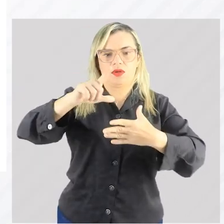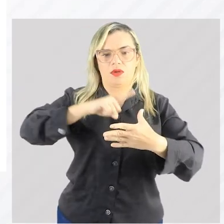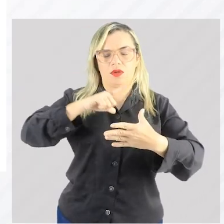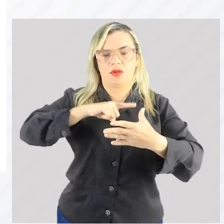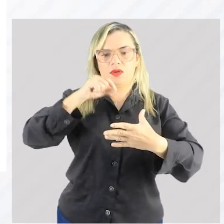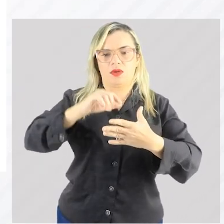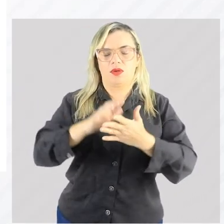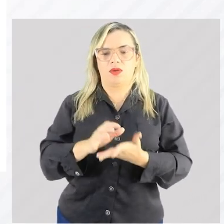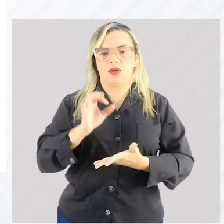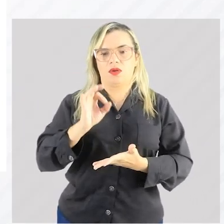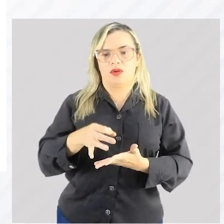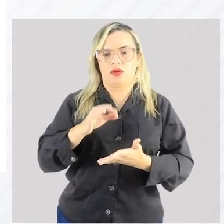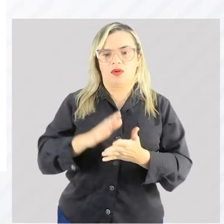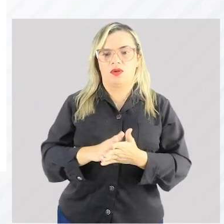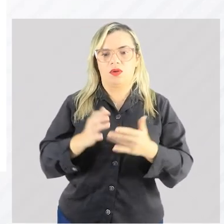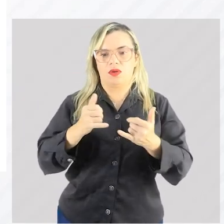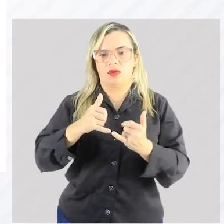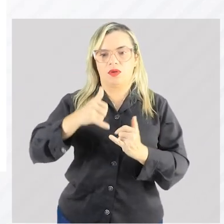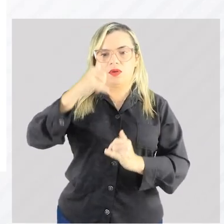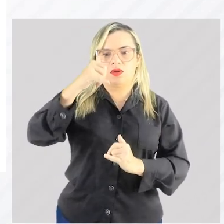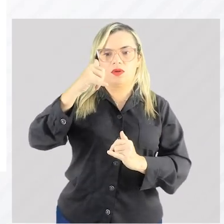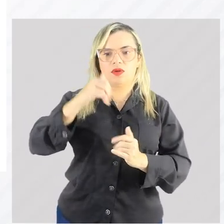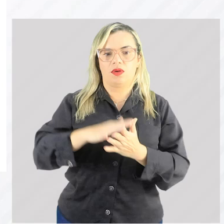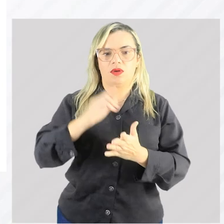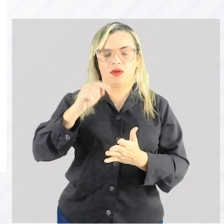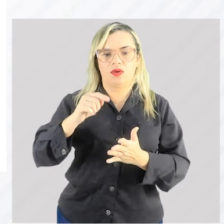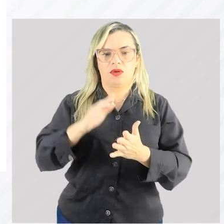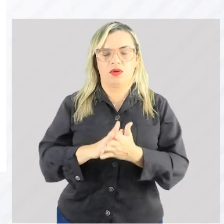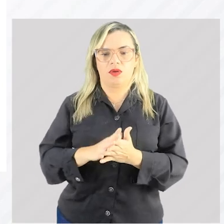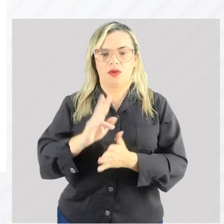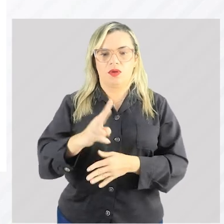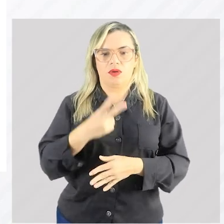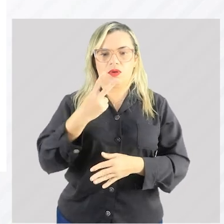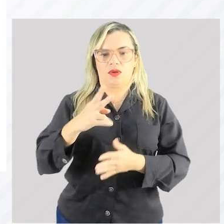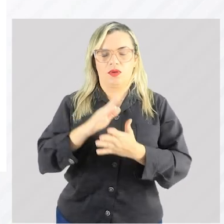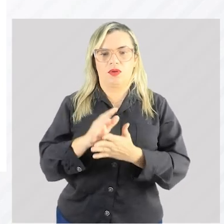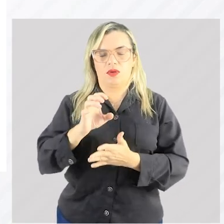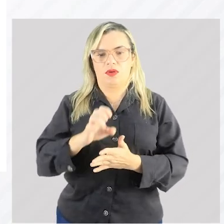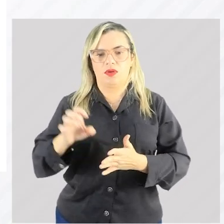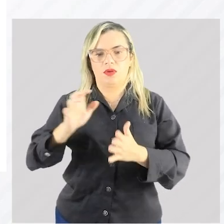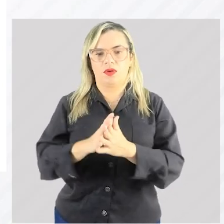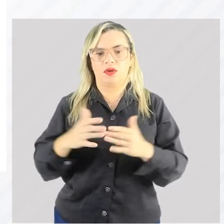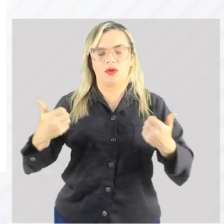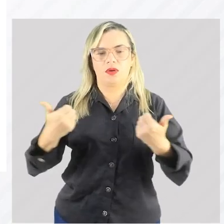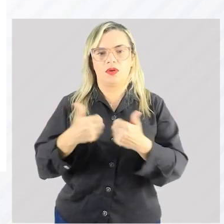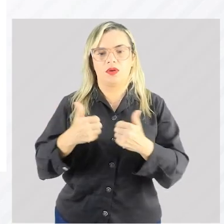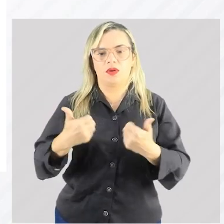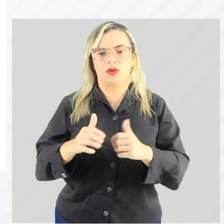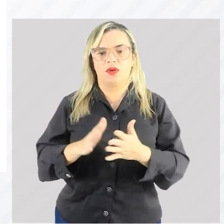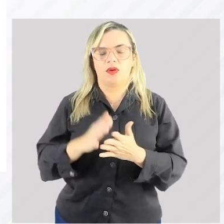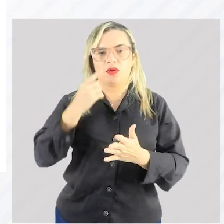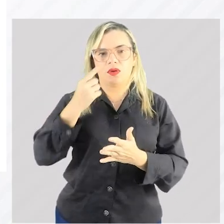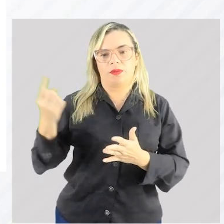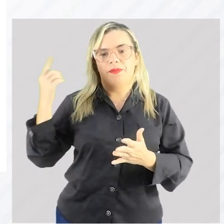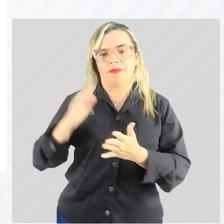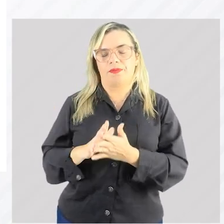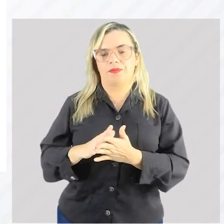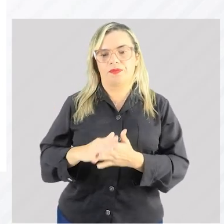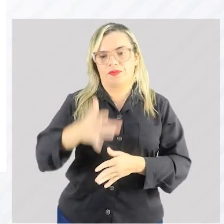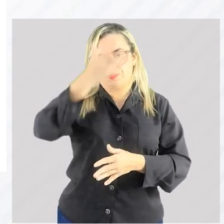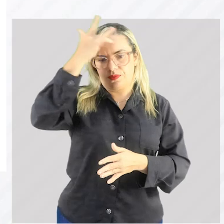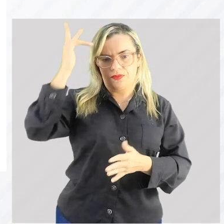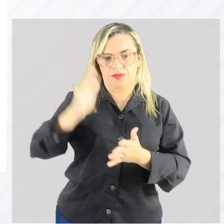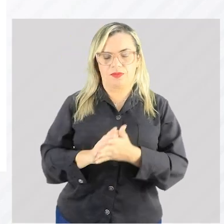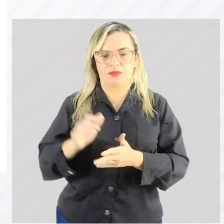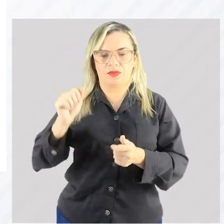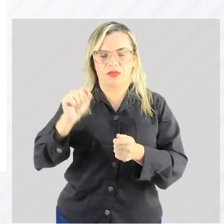exatamente para a linha de fronteira entre duas regiões adjacentes o cliente realiza uma